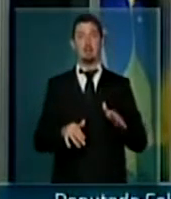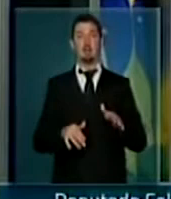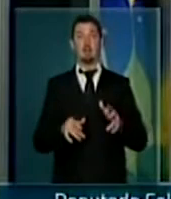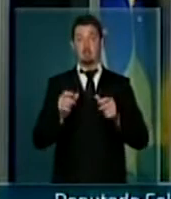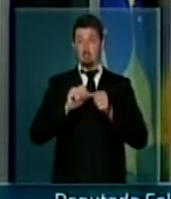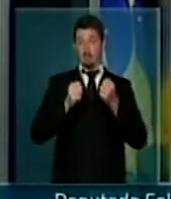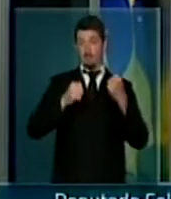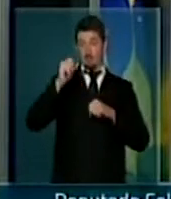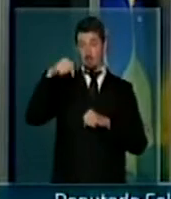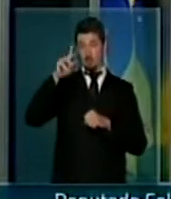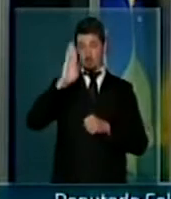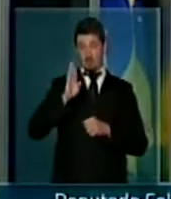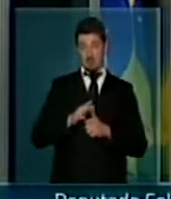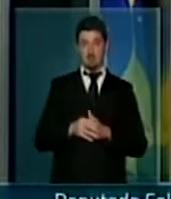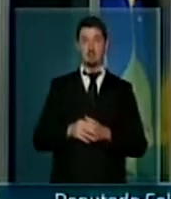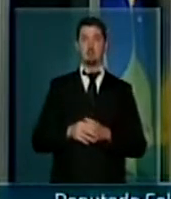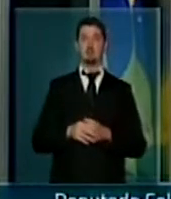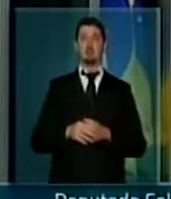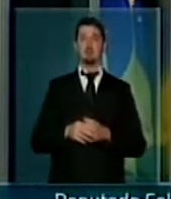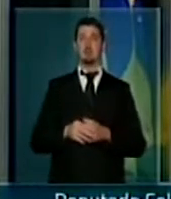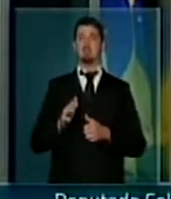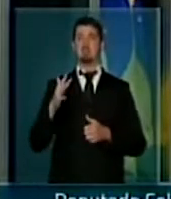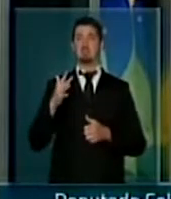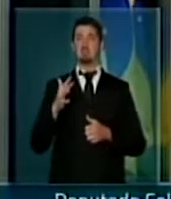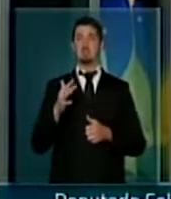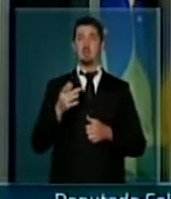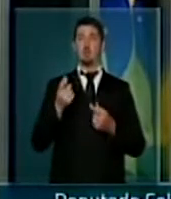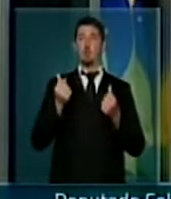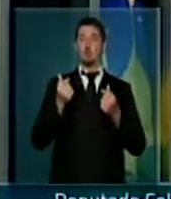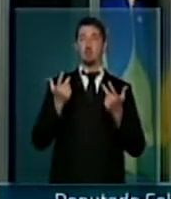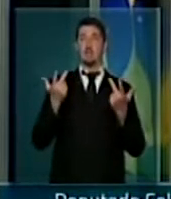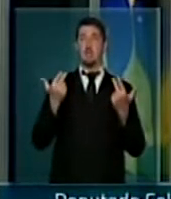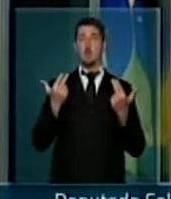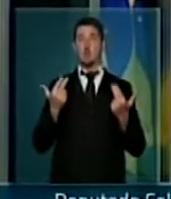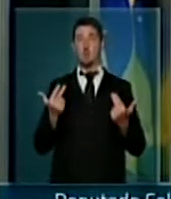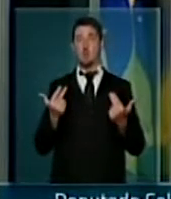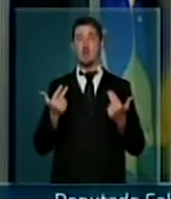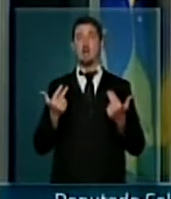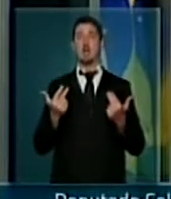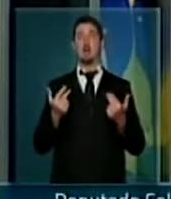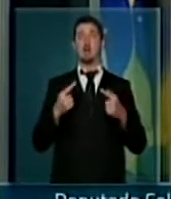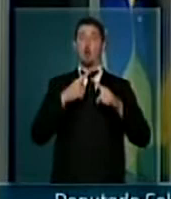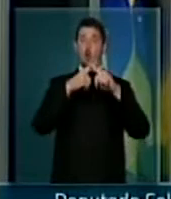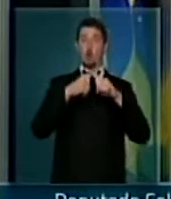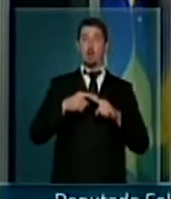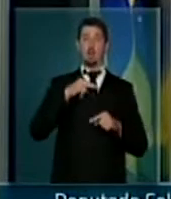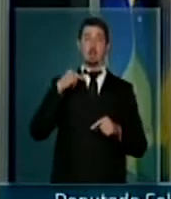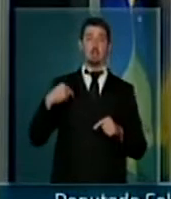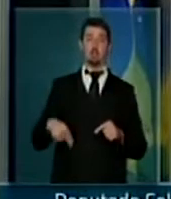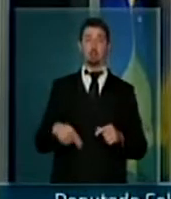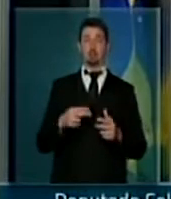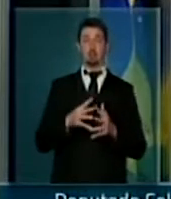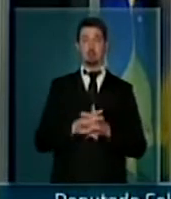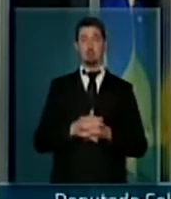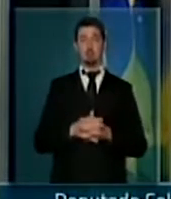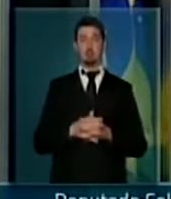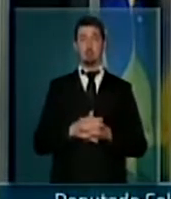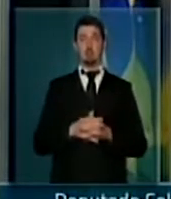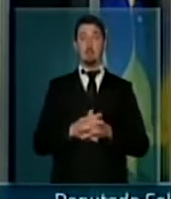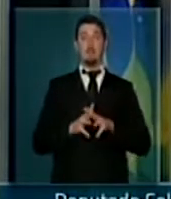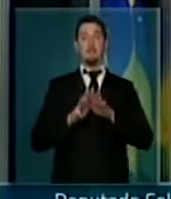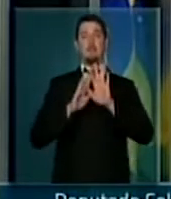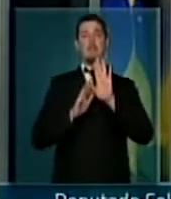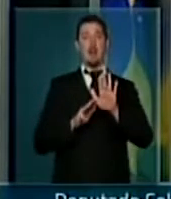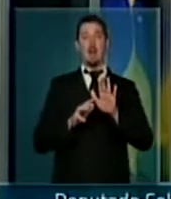produção do biquíni brasileiro são bem próximos do custo aos dos concorrentes chineses. Porém,